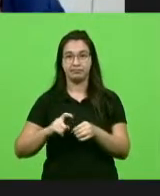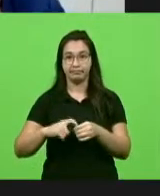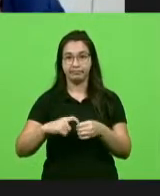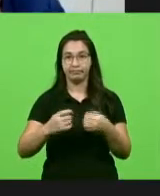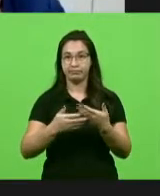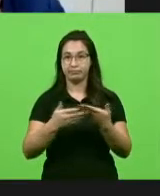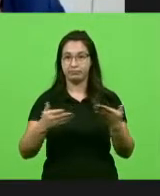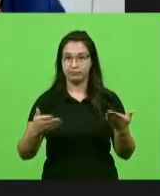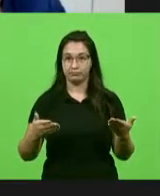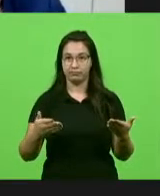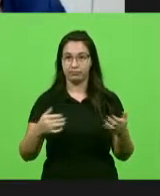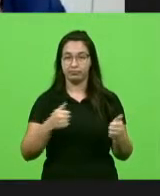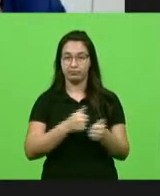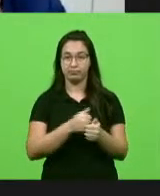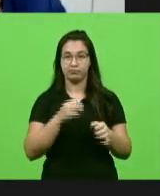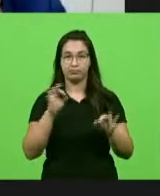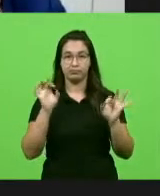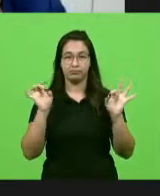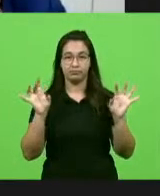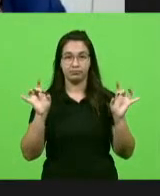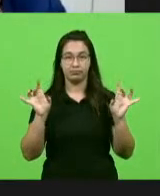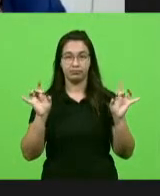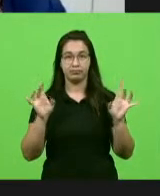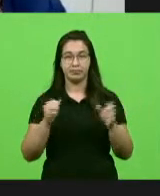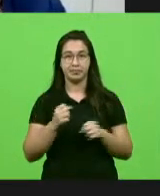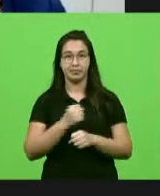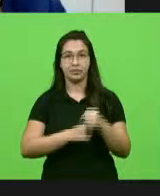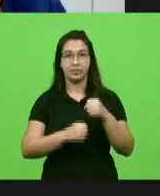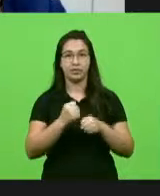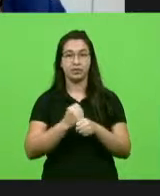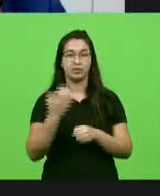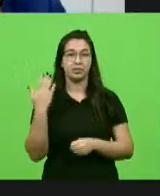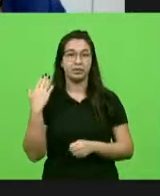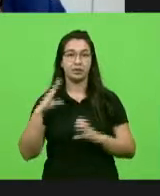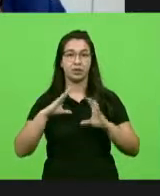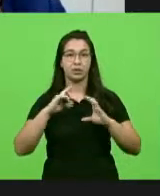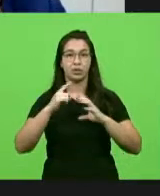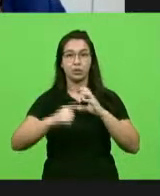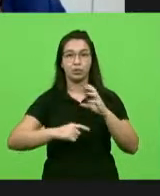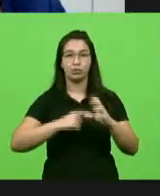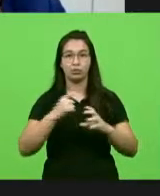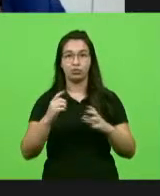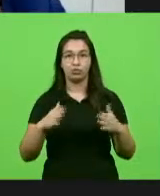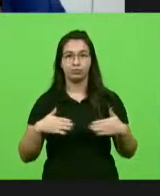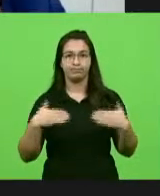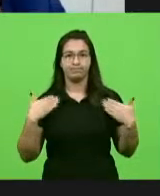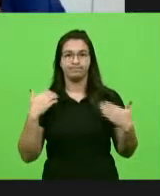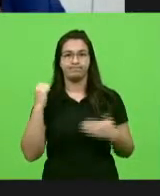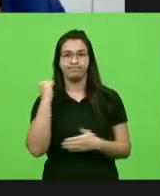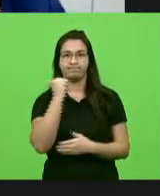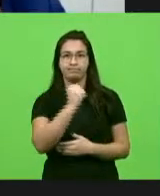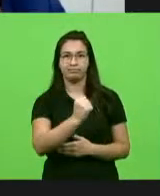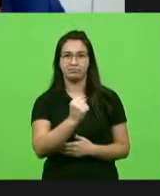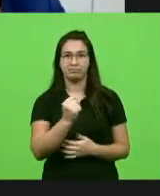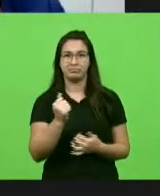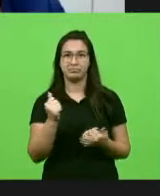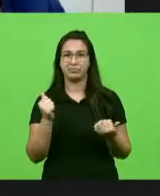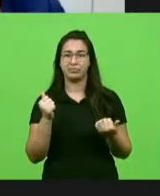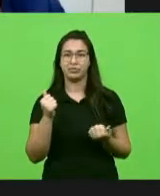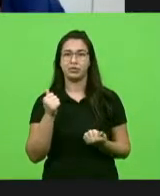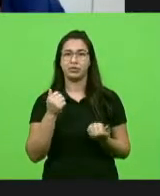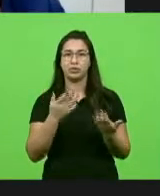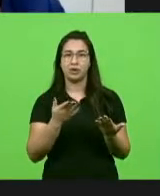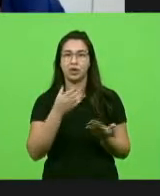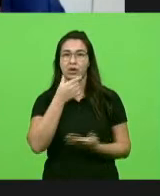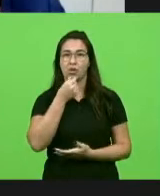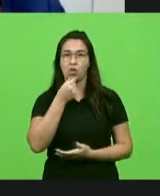Julgamento. No ano passado, o mundo se chocou com o assassinato brutal do americano George Floyd, que